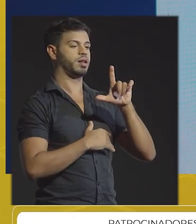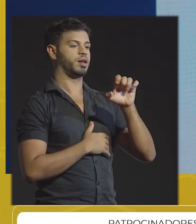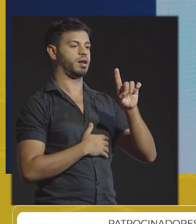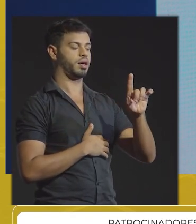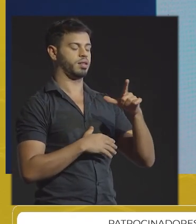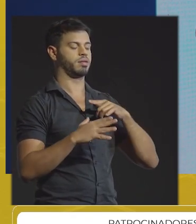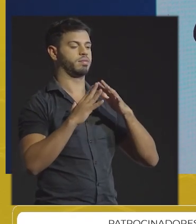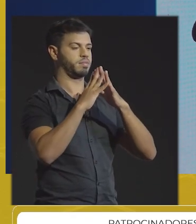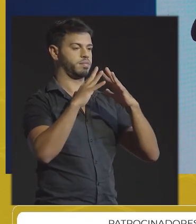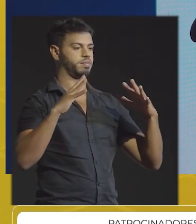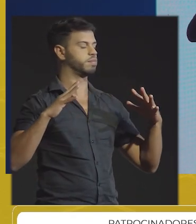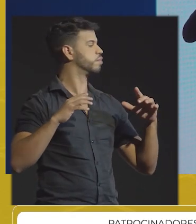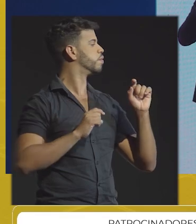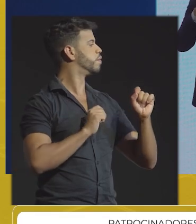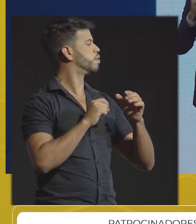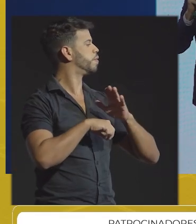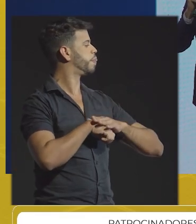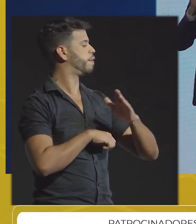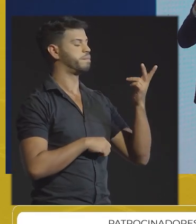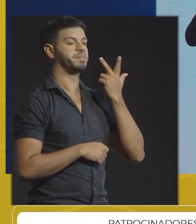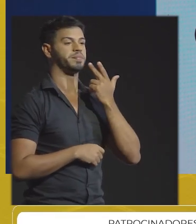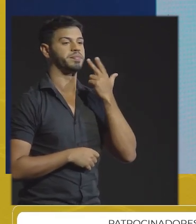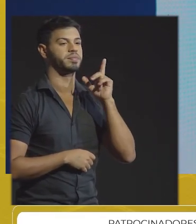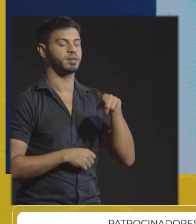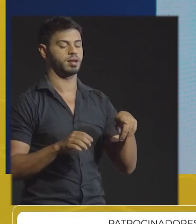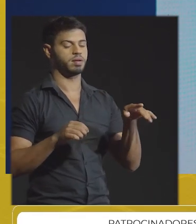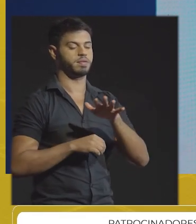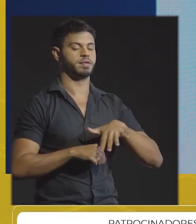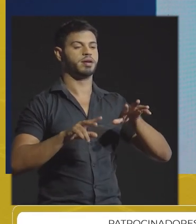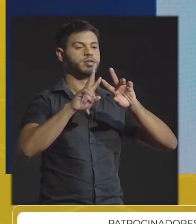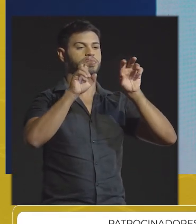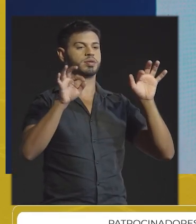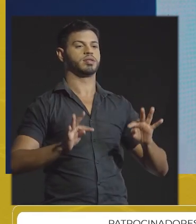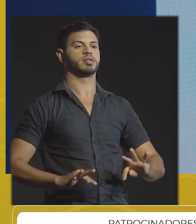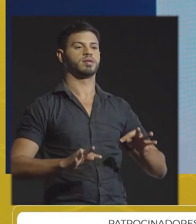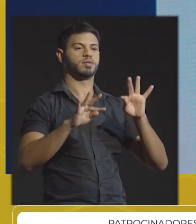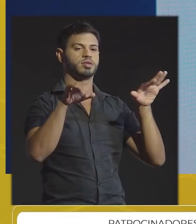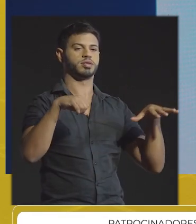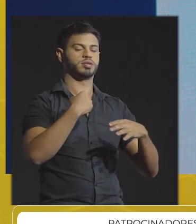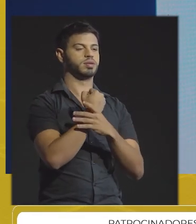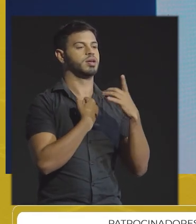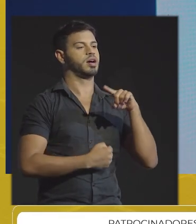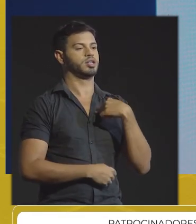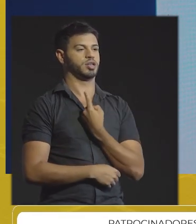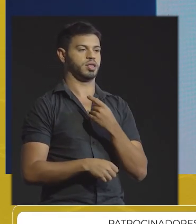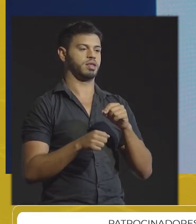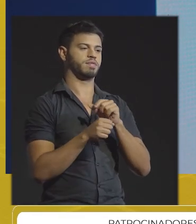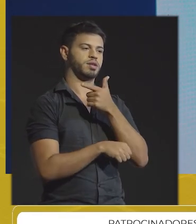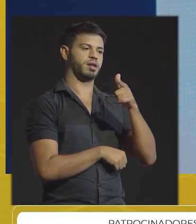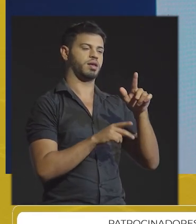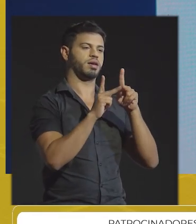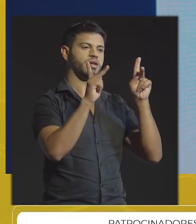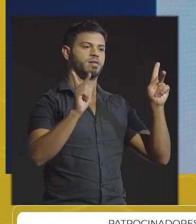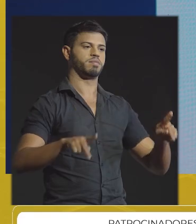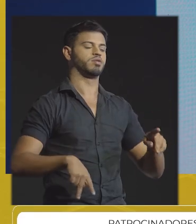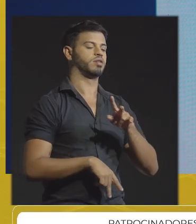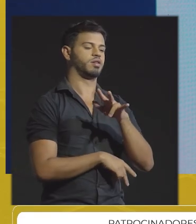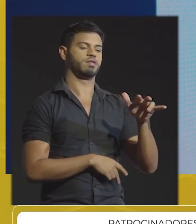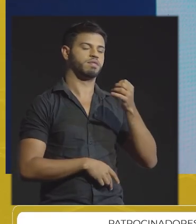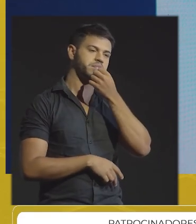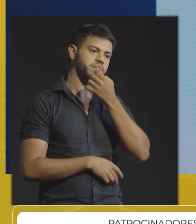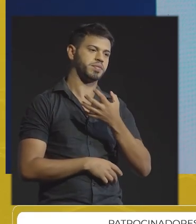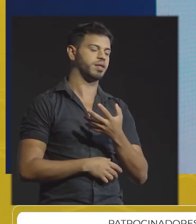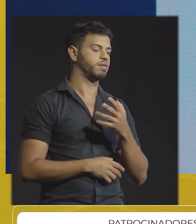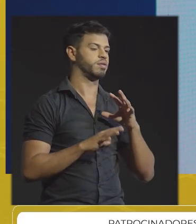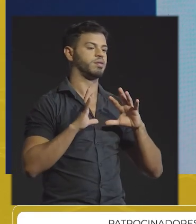telhado zipado o que há de mais moderno aí em termos de Tecnologia em termos de segurança a gente tá faz Endo lá e é um projeto que vai ter um payback